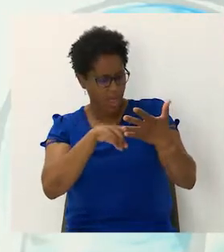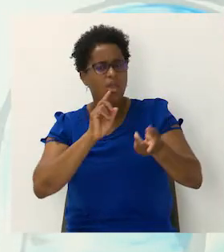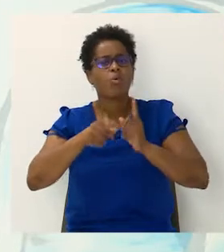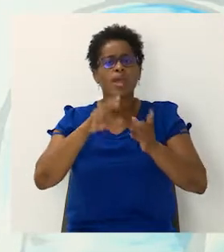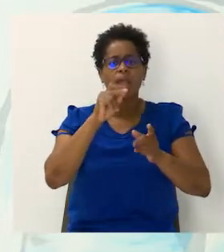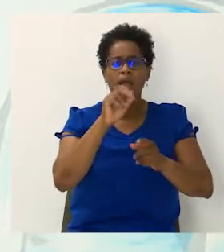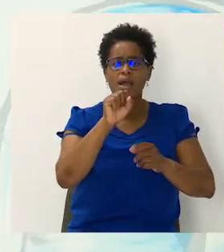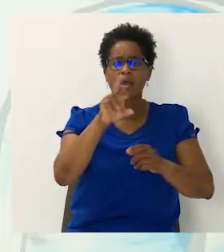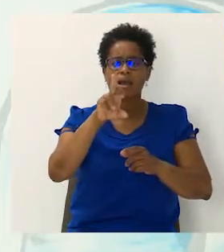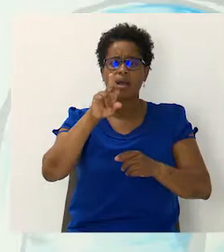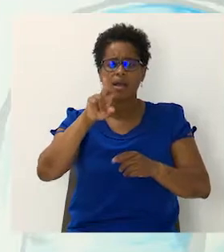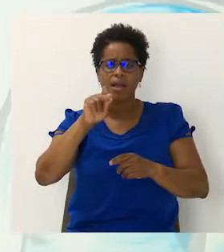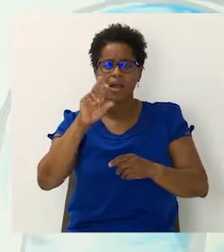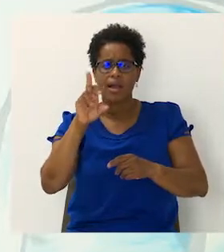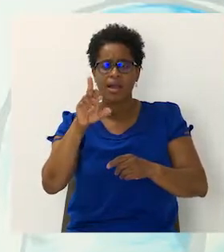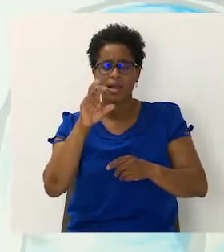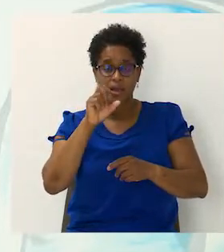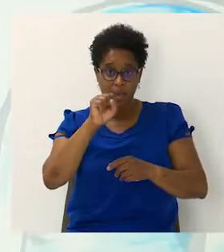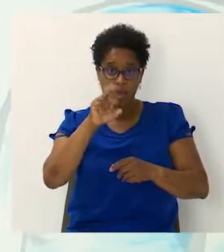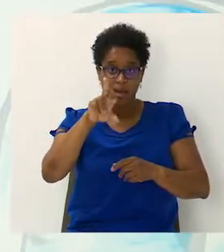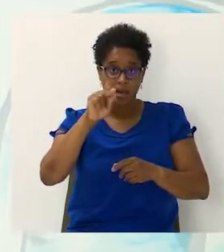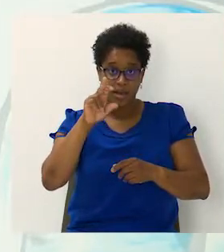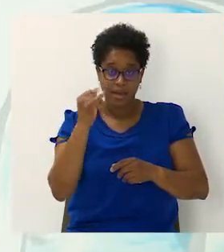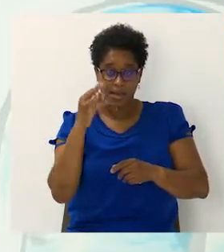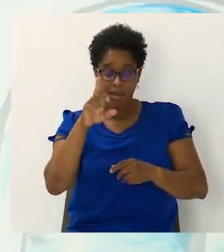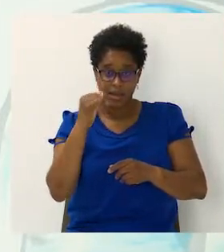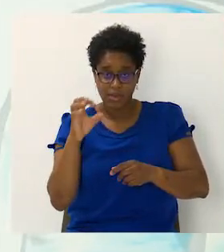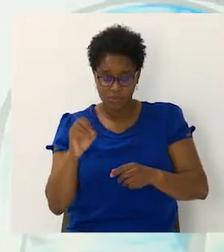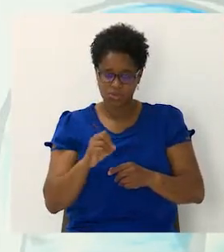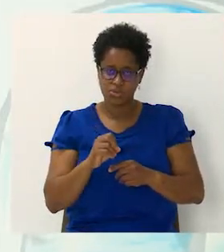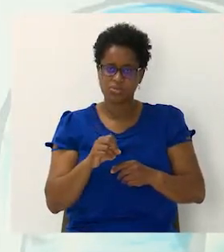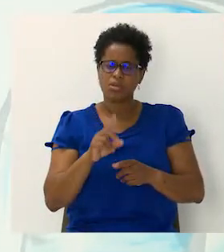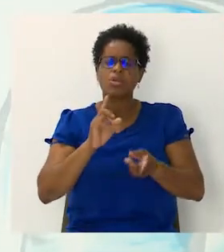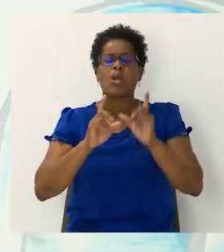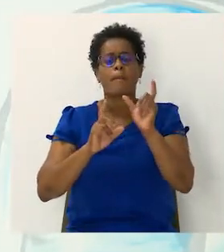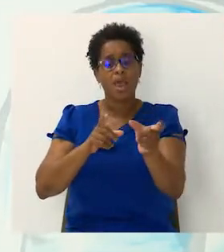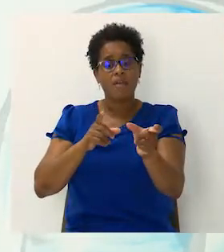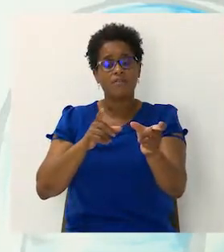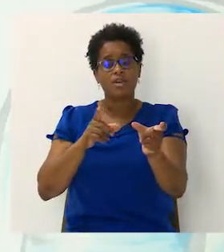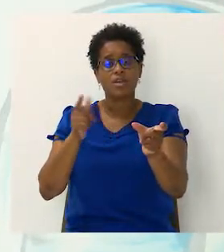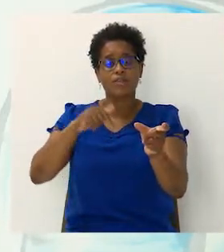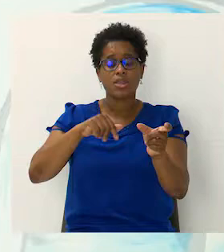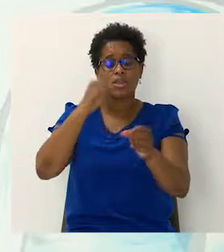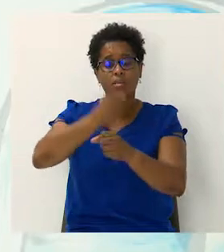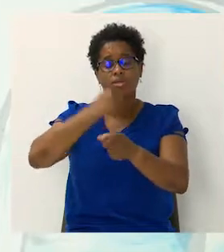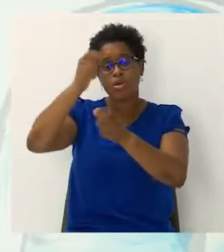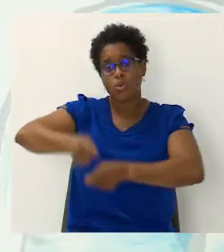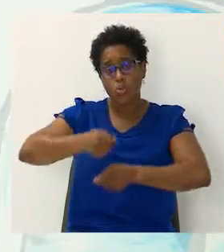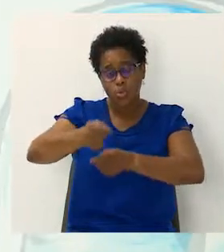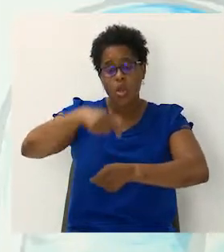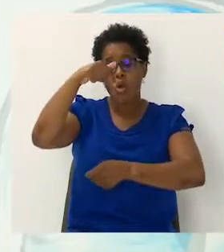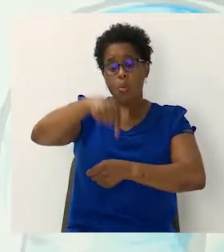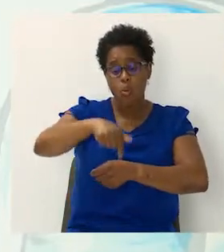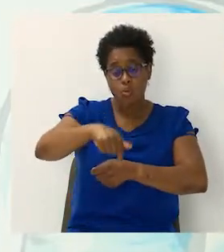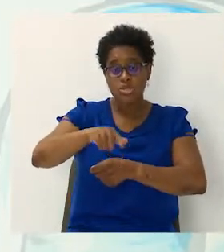A palavra deriva-se de agricultura. Então, portanto, hoje vamos